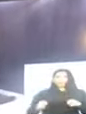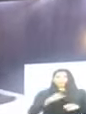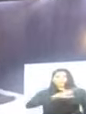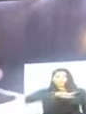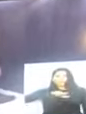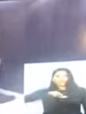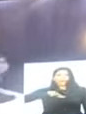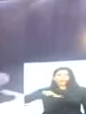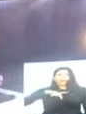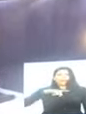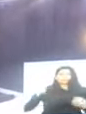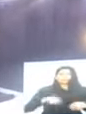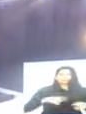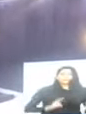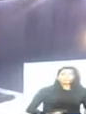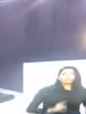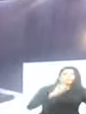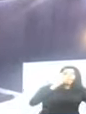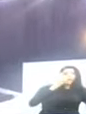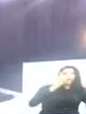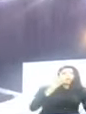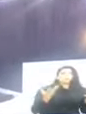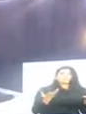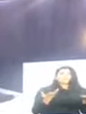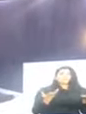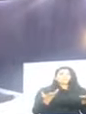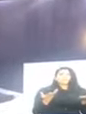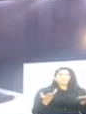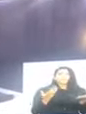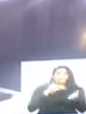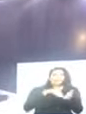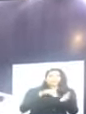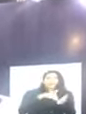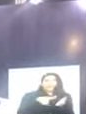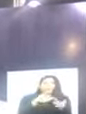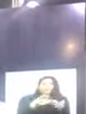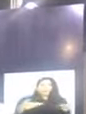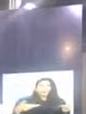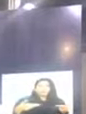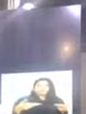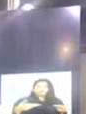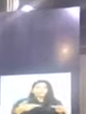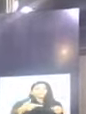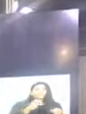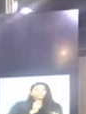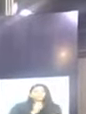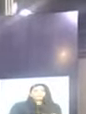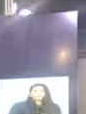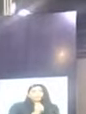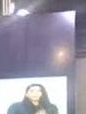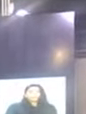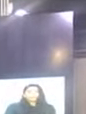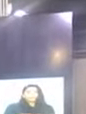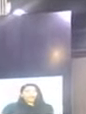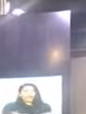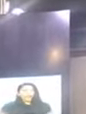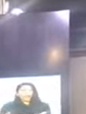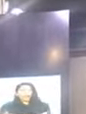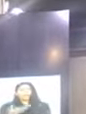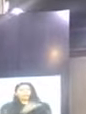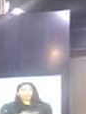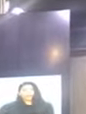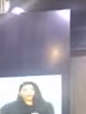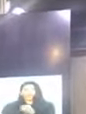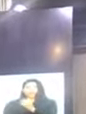que fazem funcionar a administração pública municipal de Aquiraz. Portanto, ganha